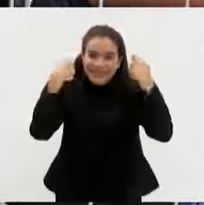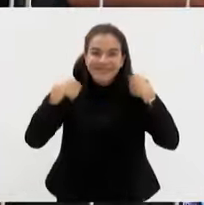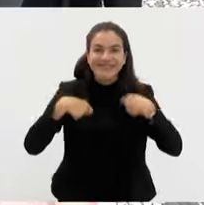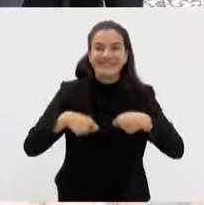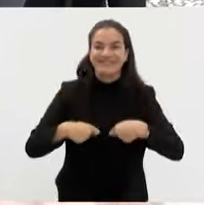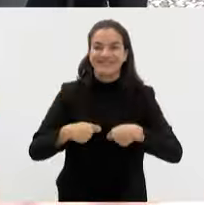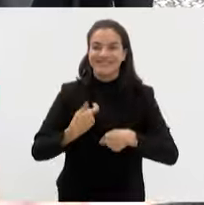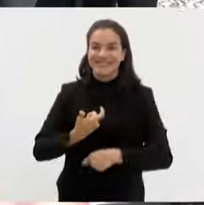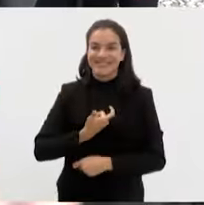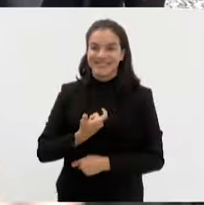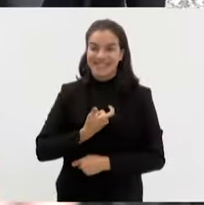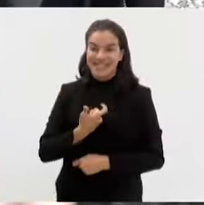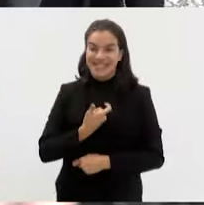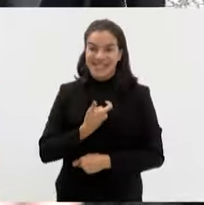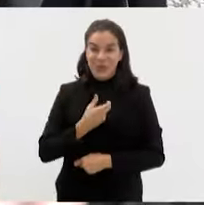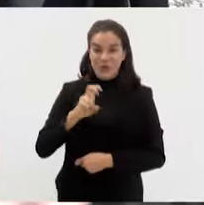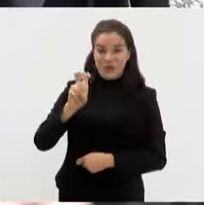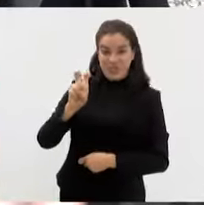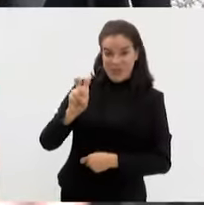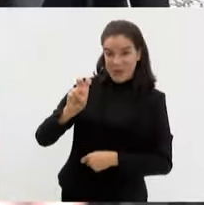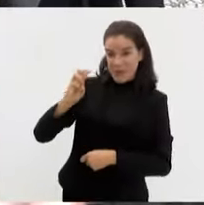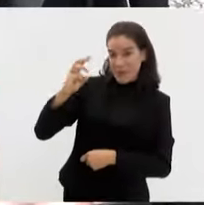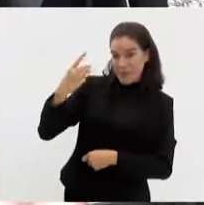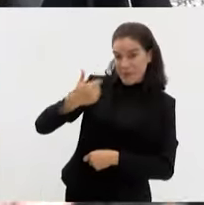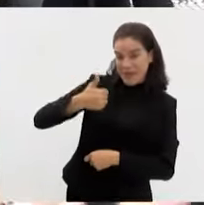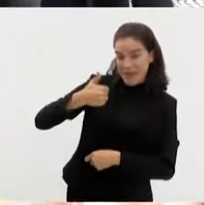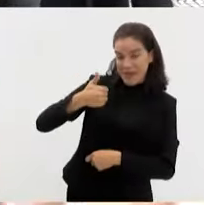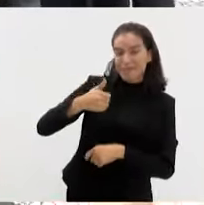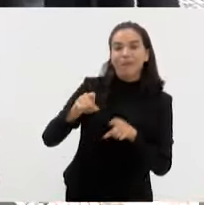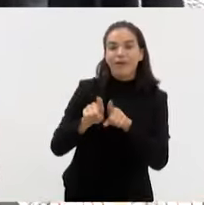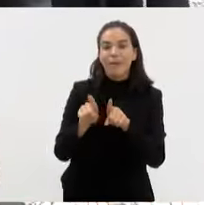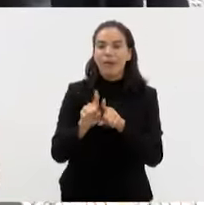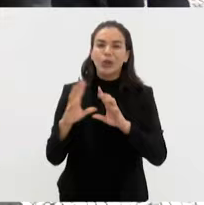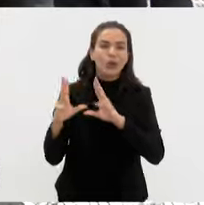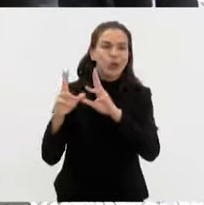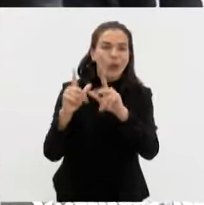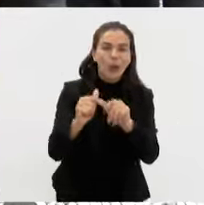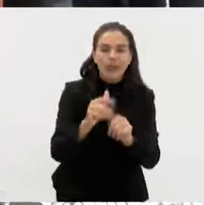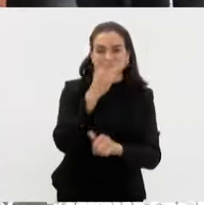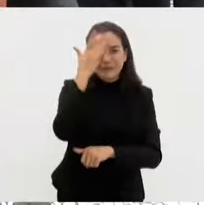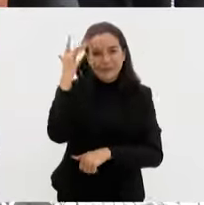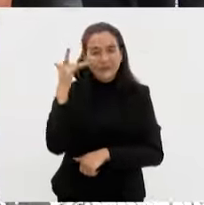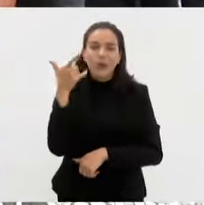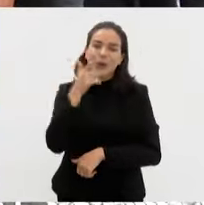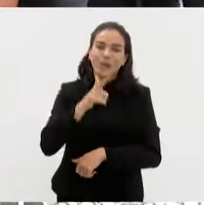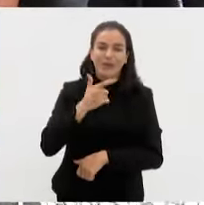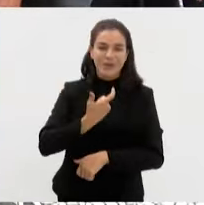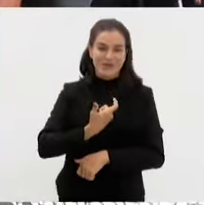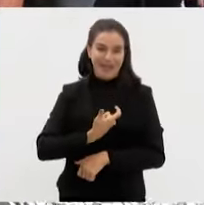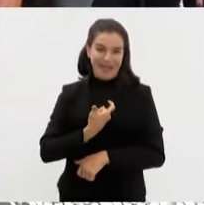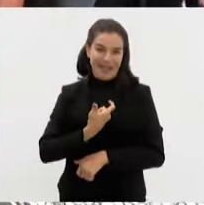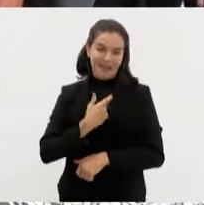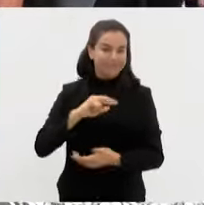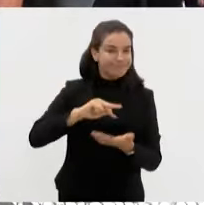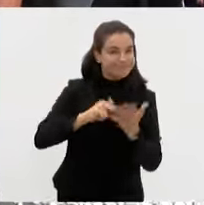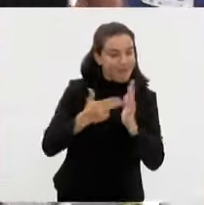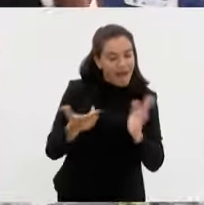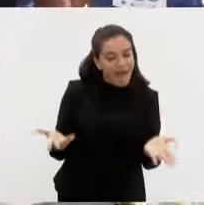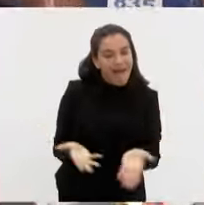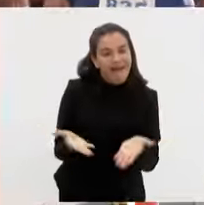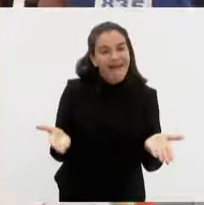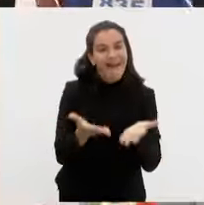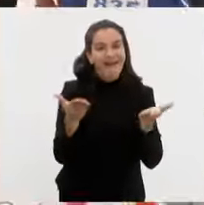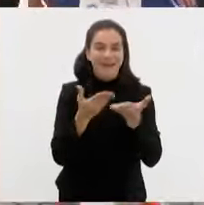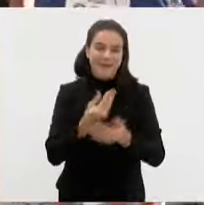medalhas. Além dos 5 primeiros colocados, todos os inscritos também receberam medalhas como forma de incentivo